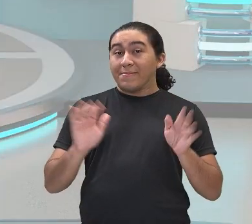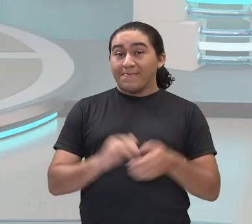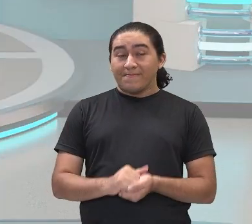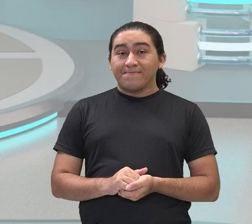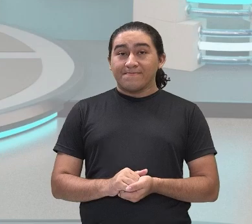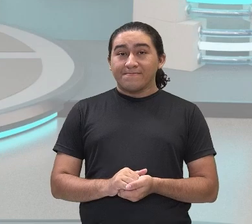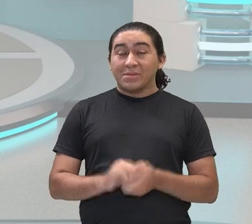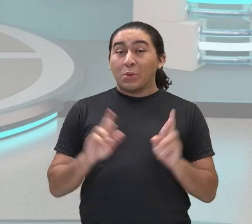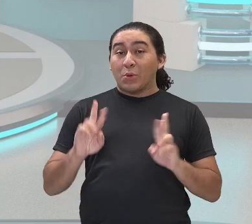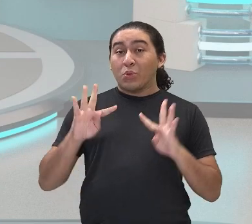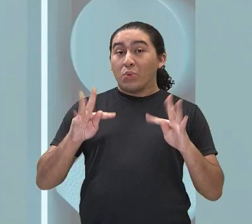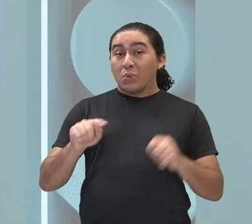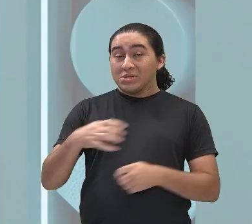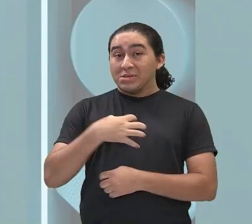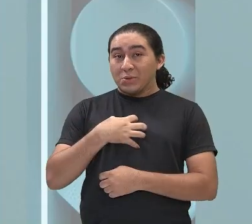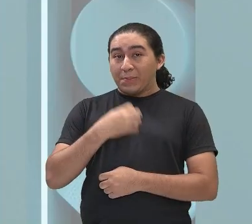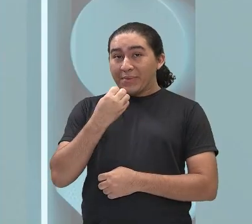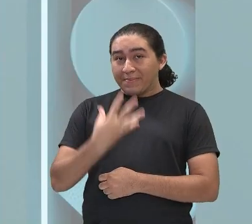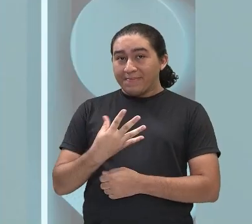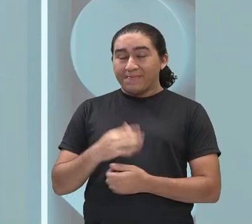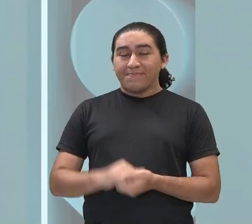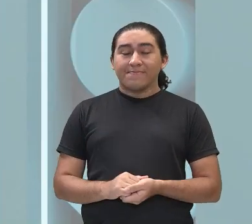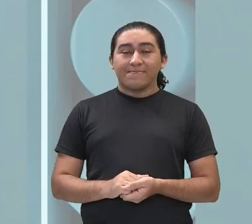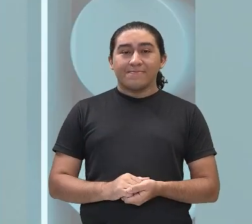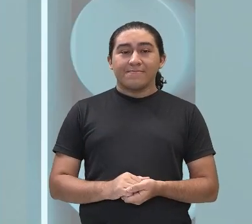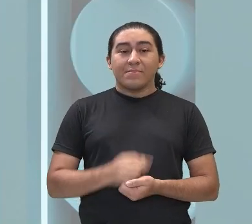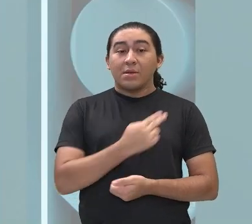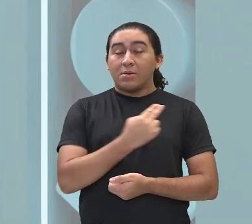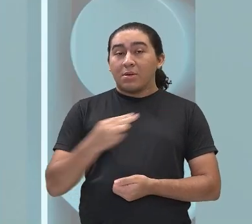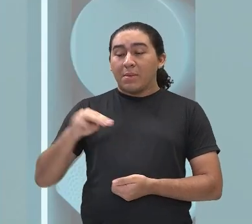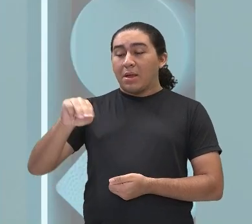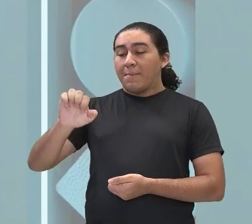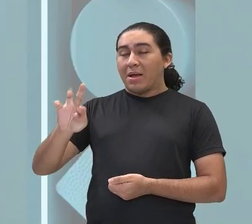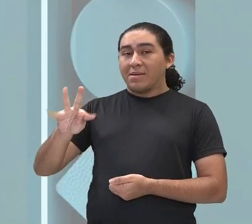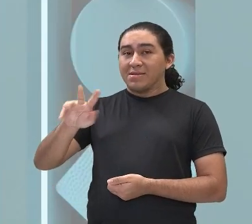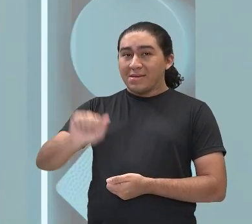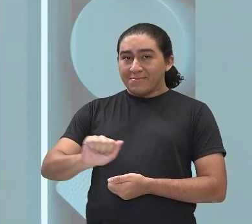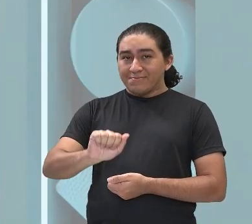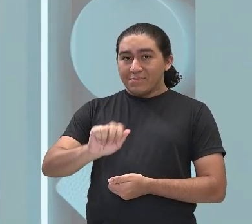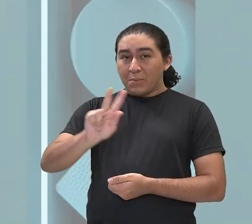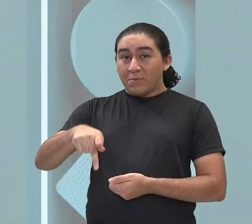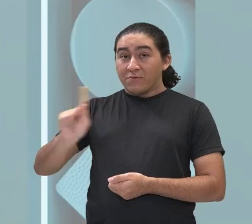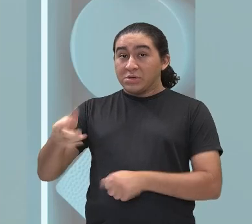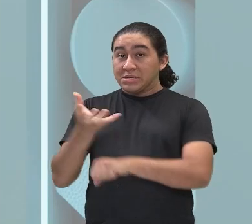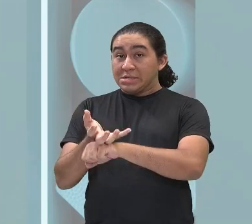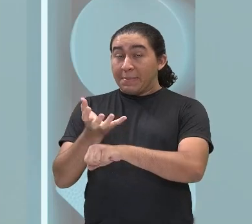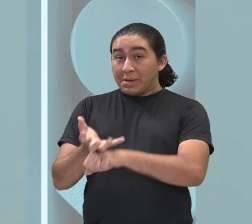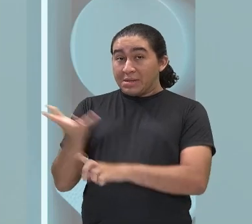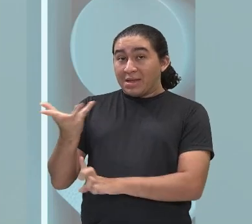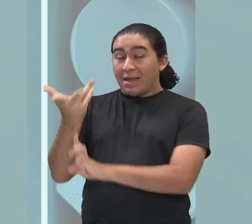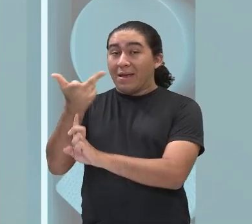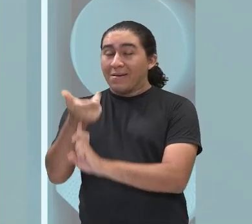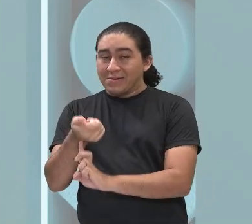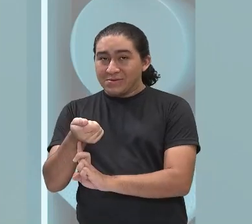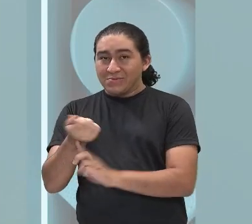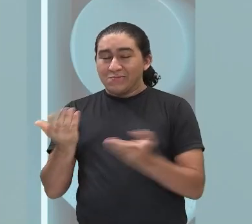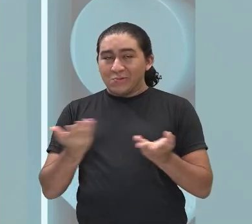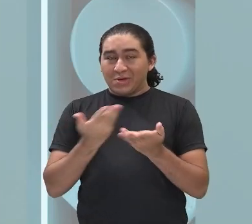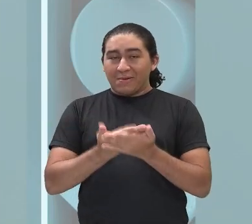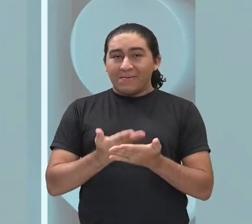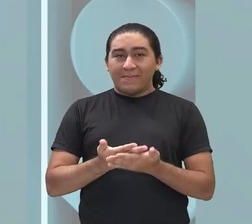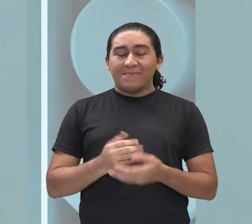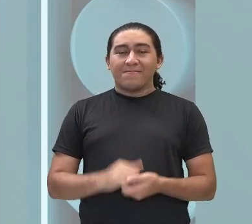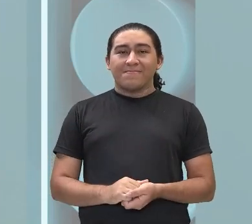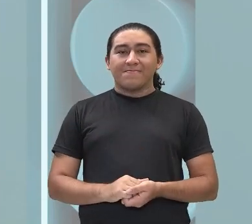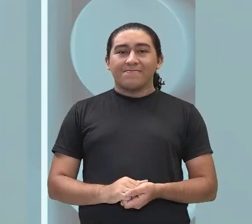Espero que todos estejam bem. Sou a professora Marta Patrícia e estarei com vocês na nossa aula de artes de